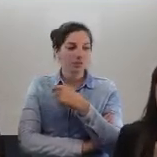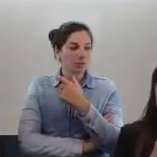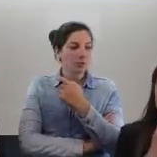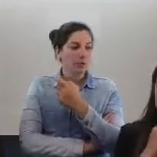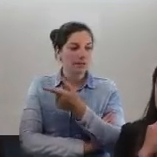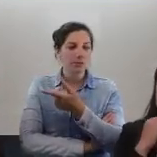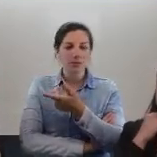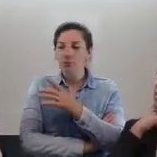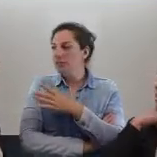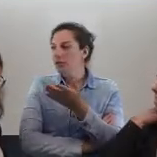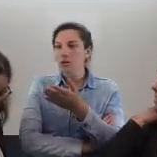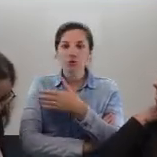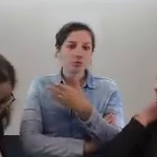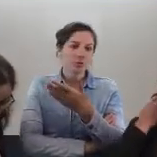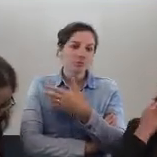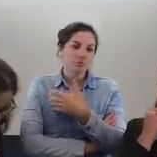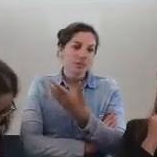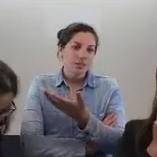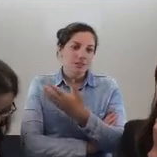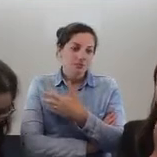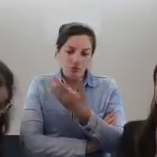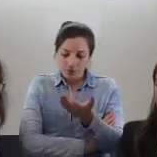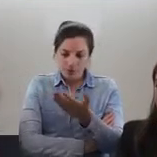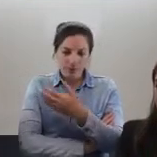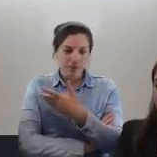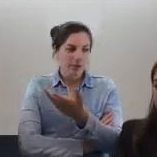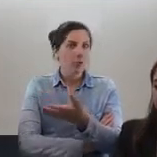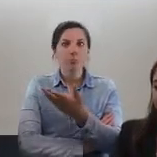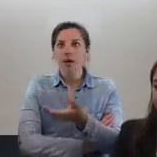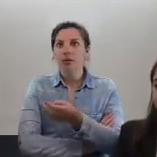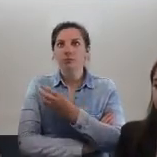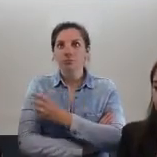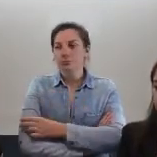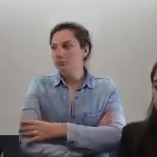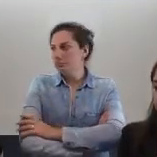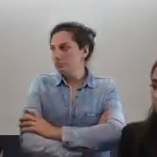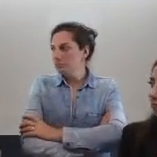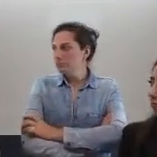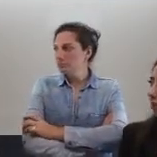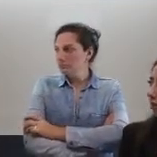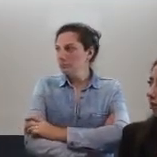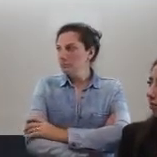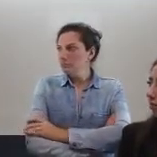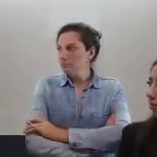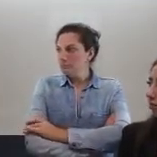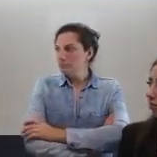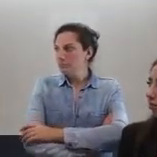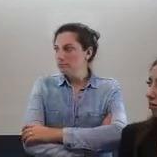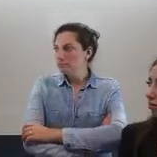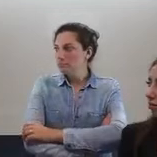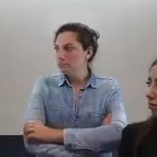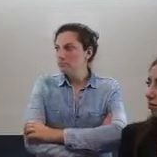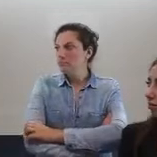tem essa coisa muito do comércio, né? Já Sim, o periódico com não... certeza, o periódico... Dificilmente você vai dificilmente. comprar. Mas, assim, acontece muito, tá, Prof,